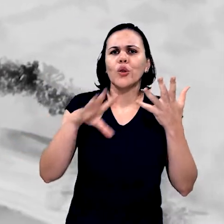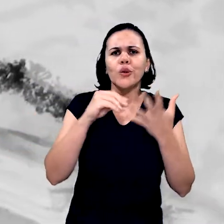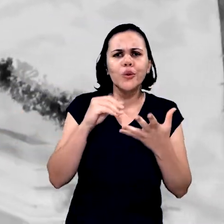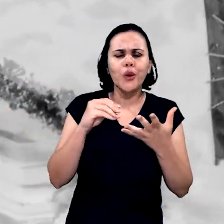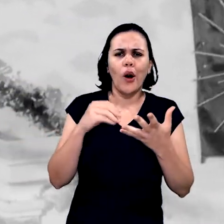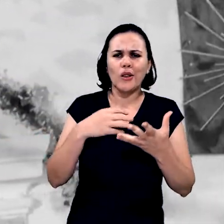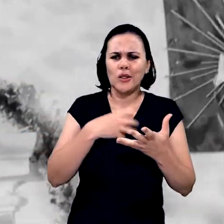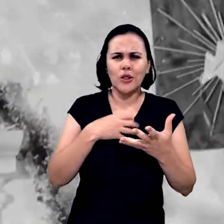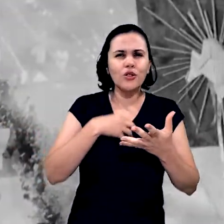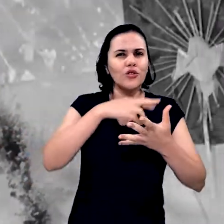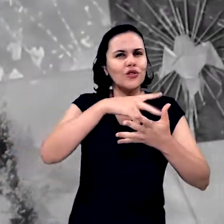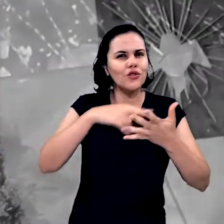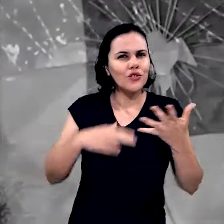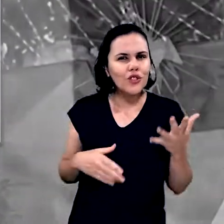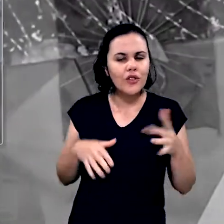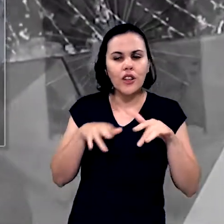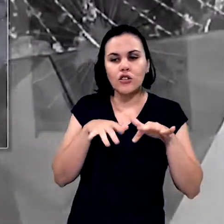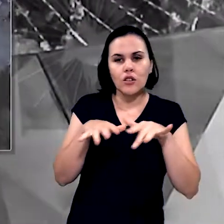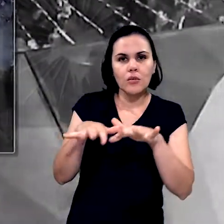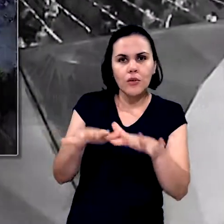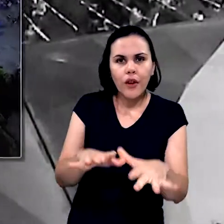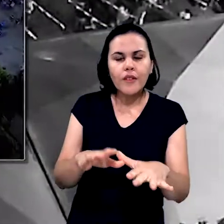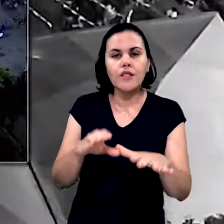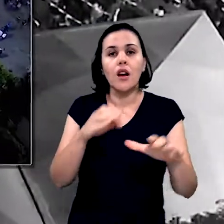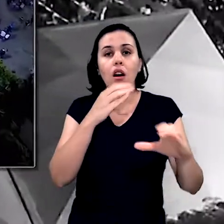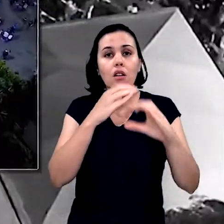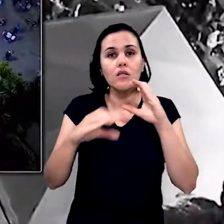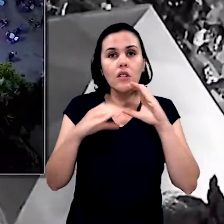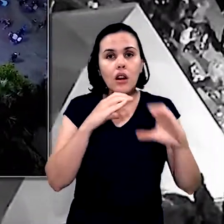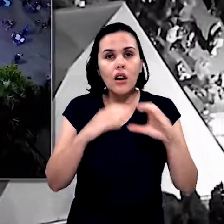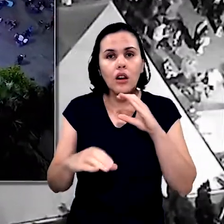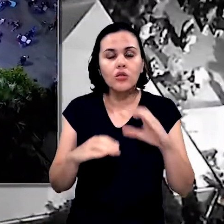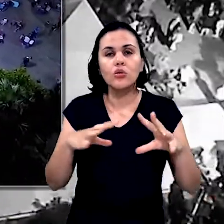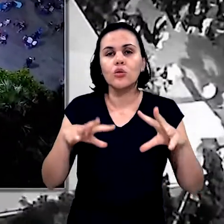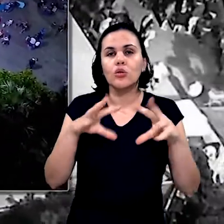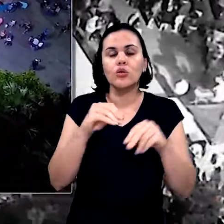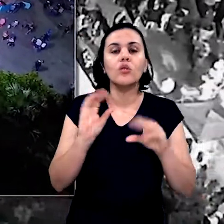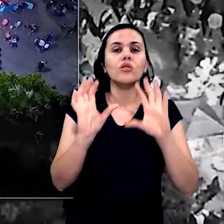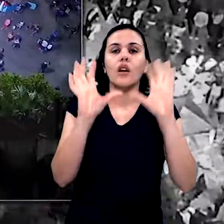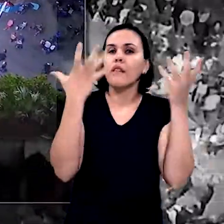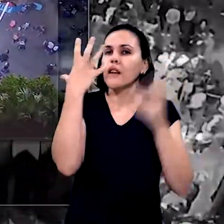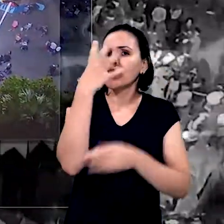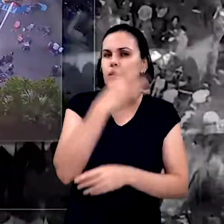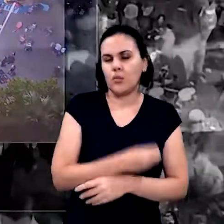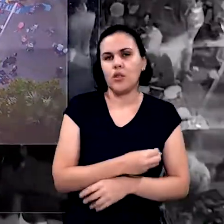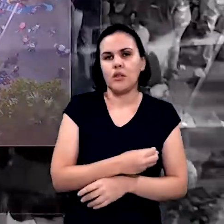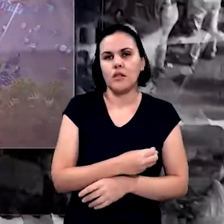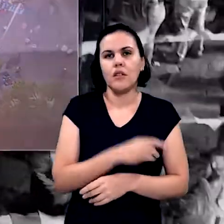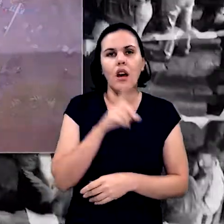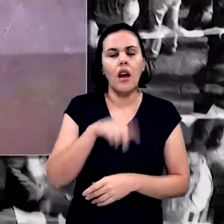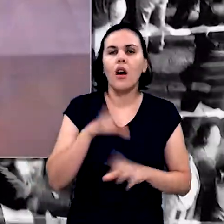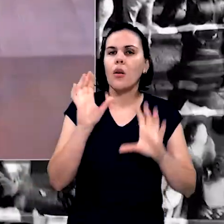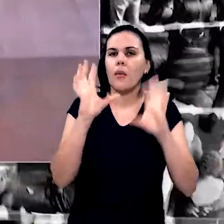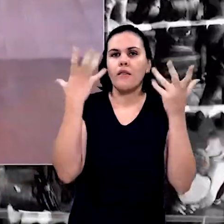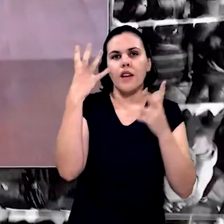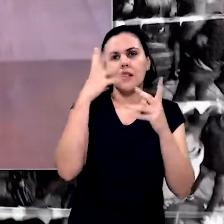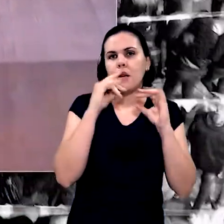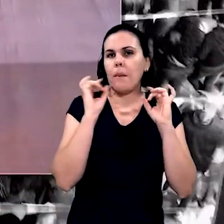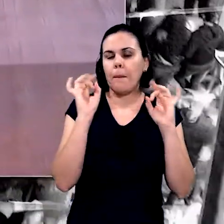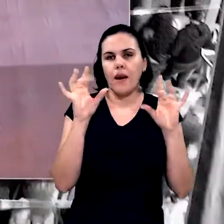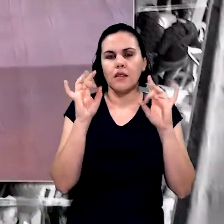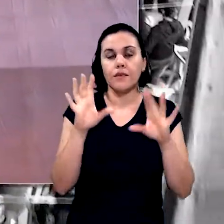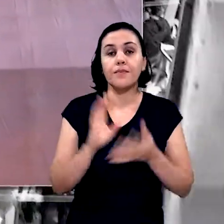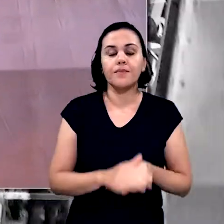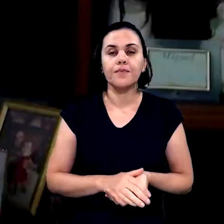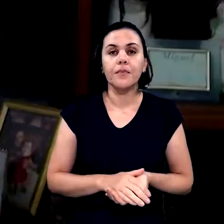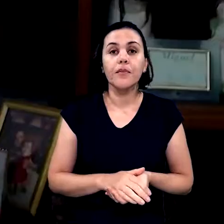seus rituais, as procissões, os cânticos. E a festa é muito linda, é uma festa muito